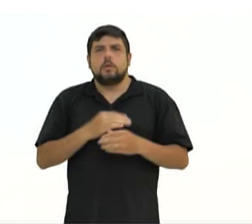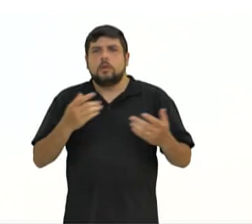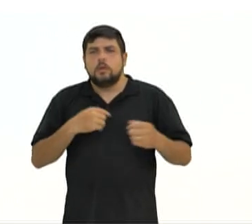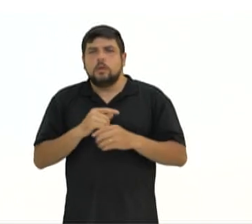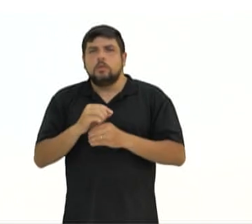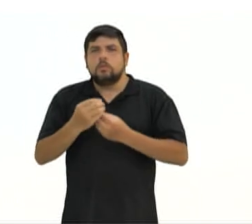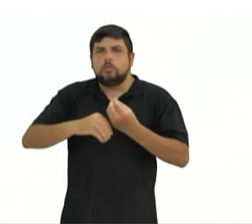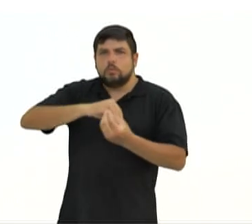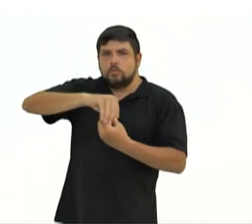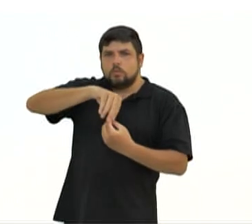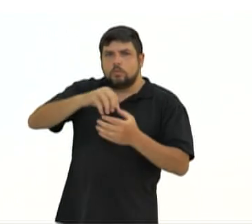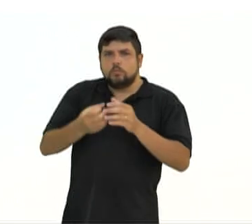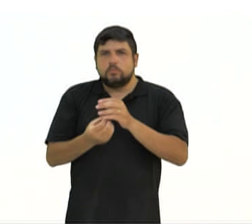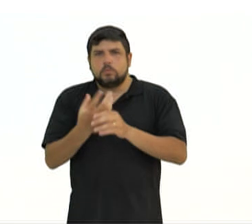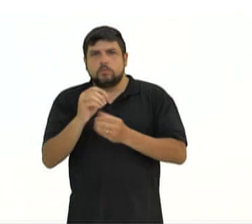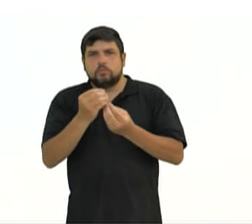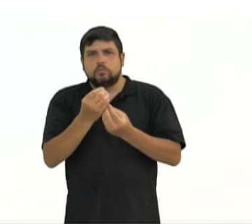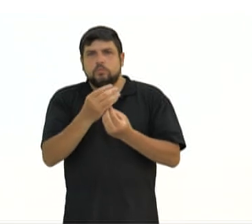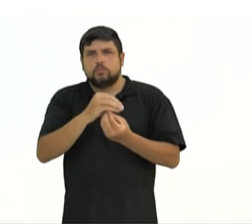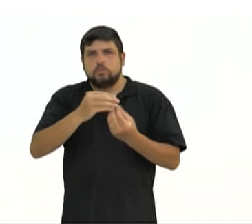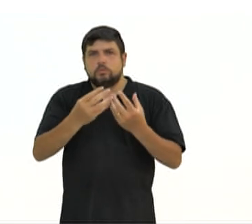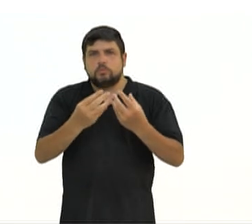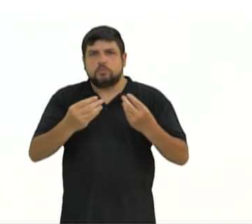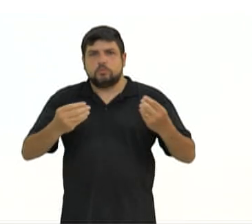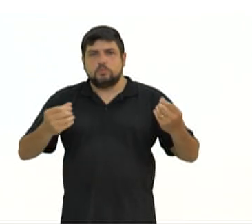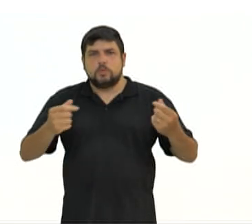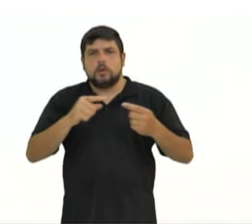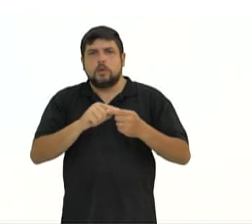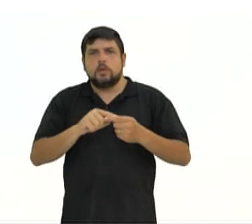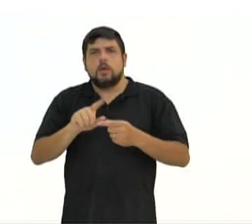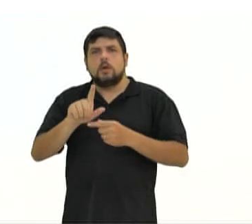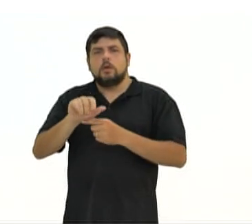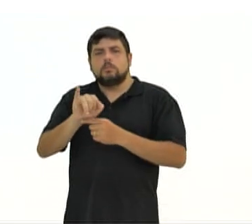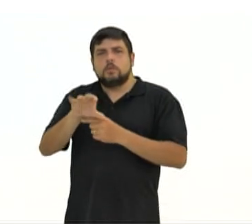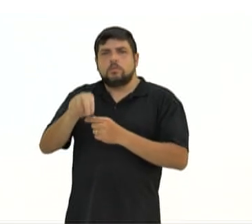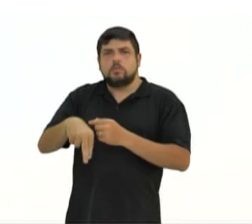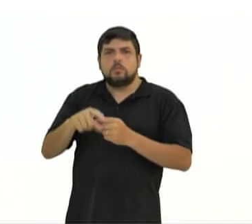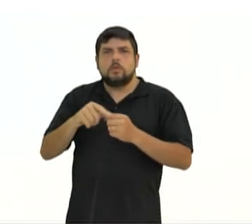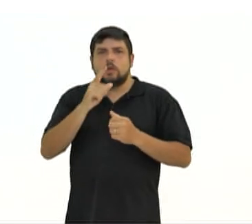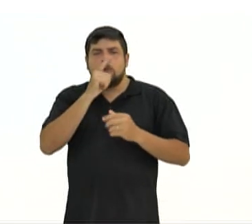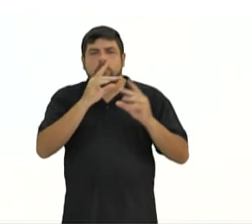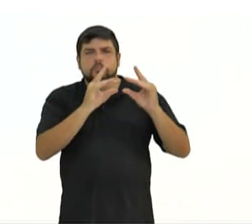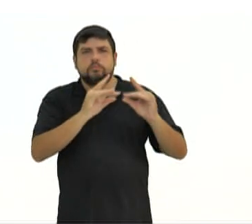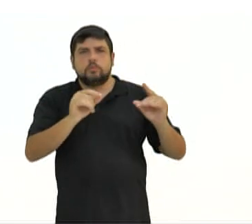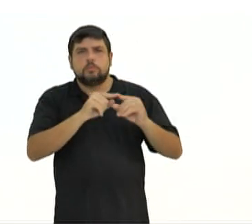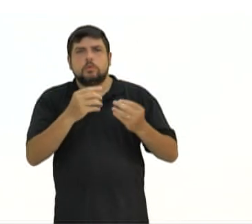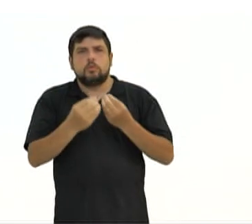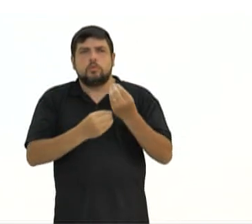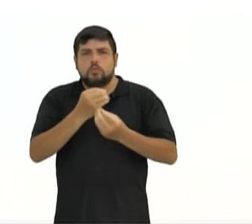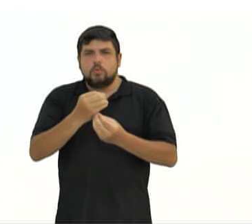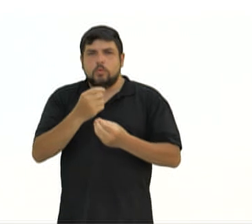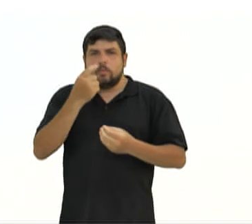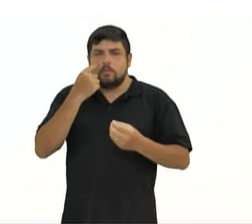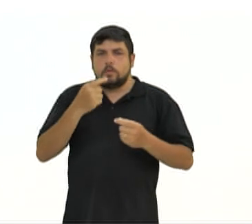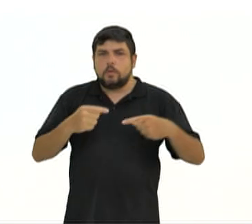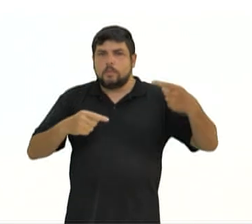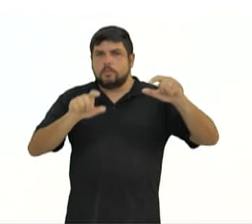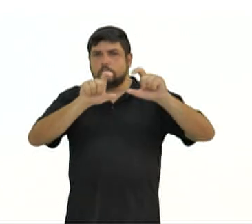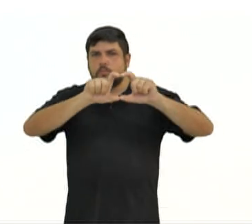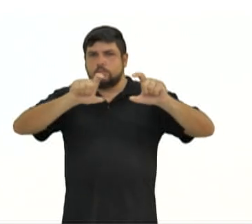está dissolvido, a gente tem os íons que são formados pela autoionização da água, que pode ser representado por essa equação